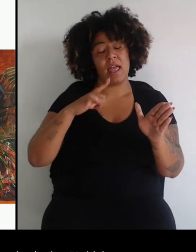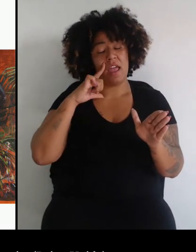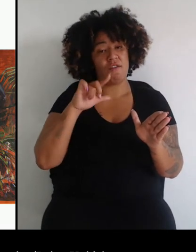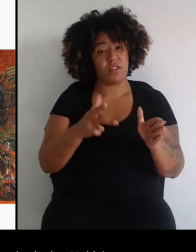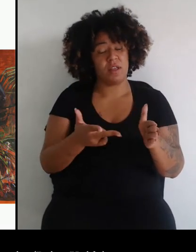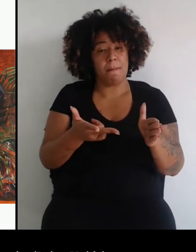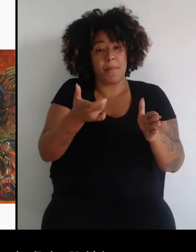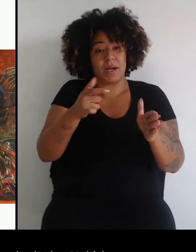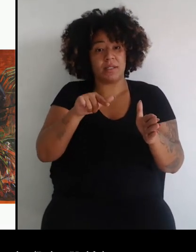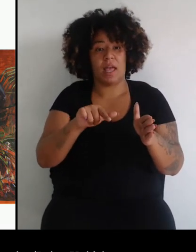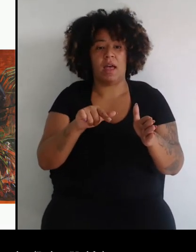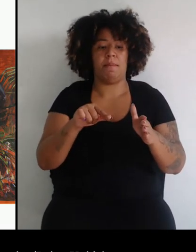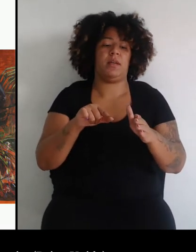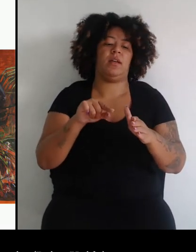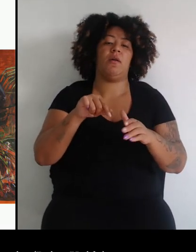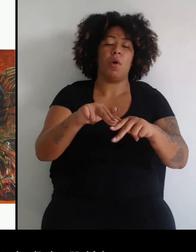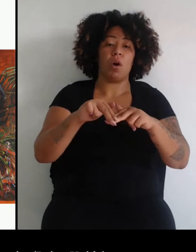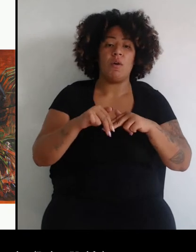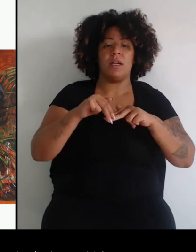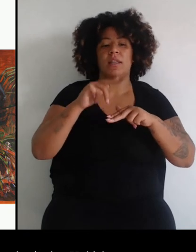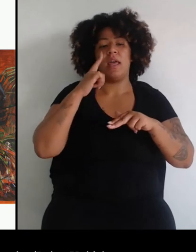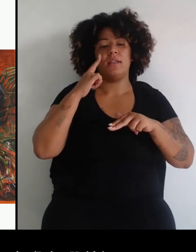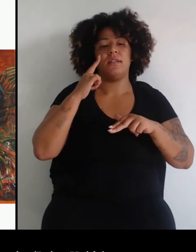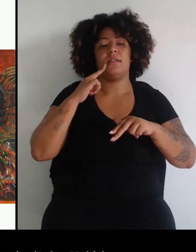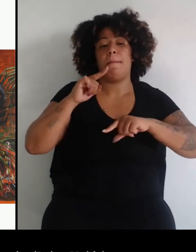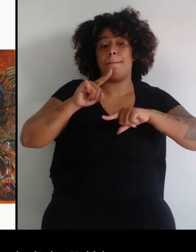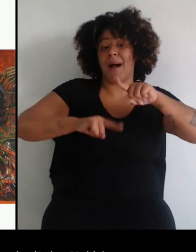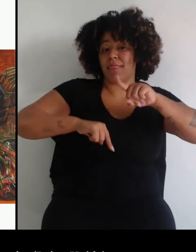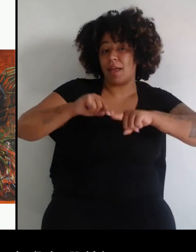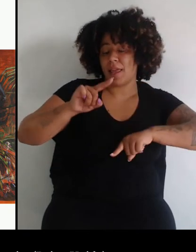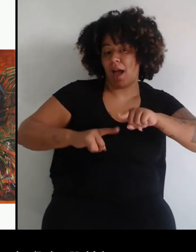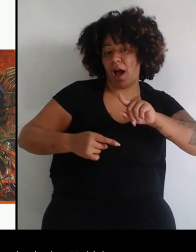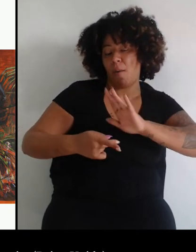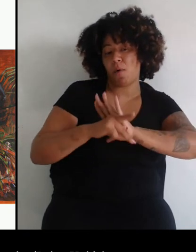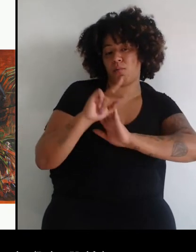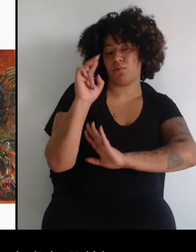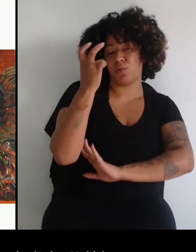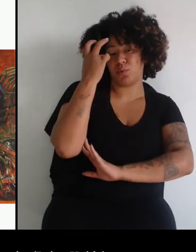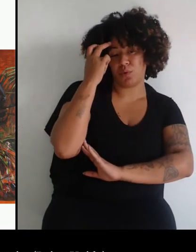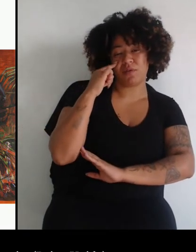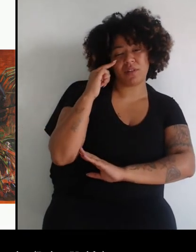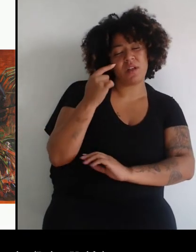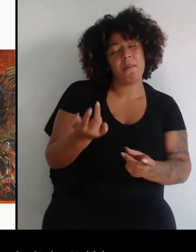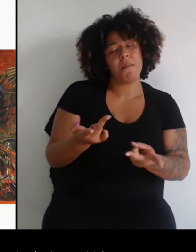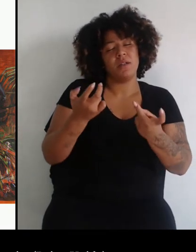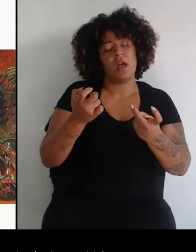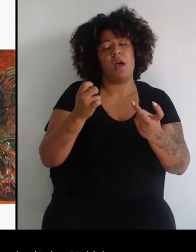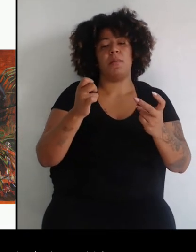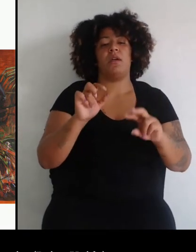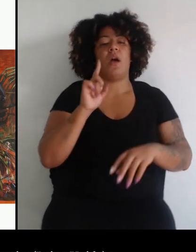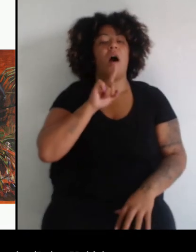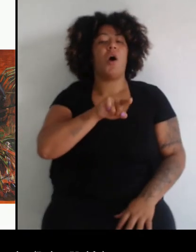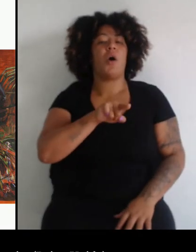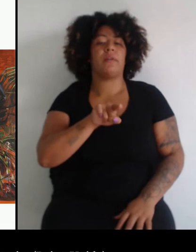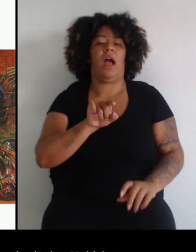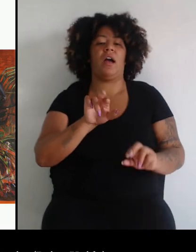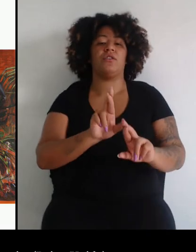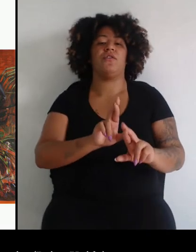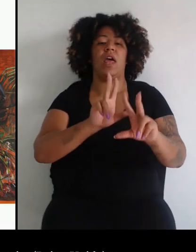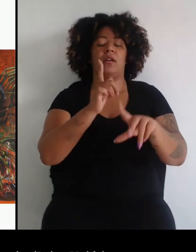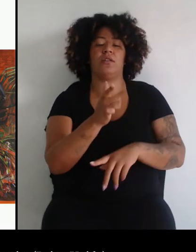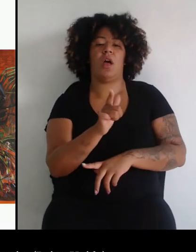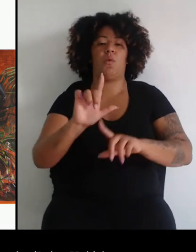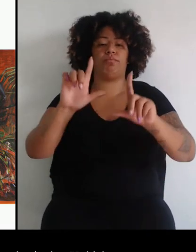nosso pressupomos o que pode ter acontecendo ali nas outras duas imagens nós temos uma figura que quase não aparece